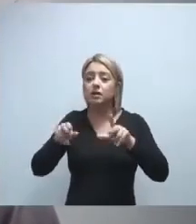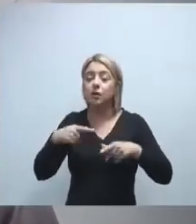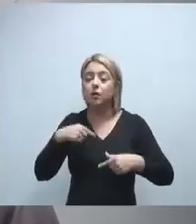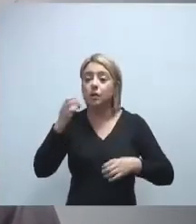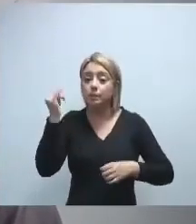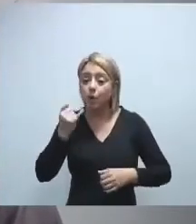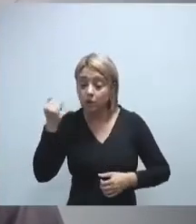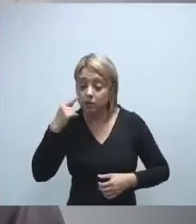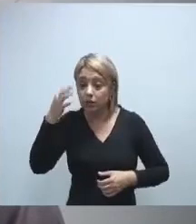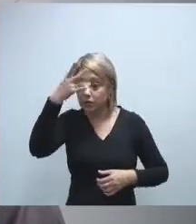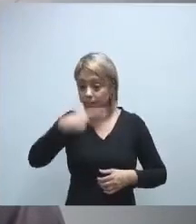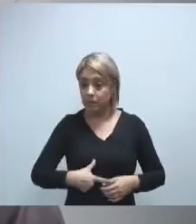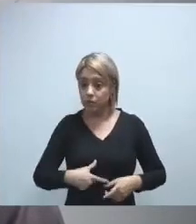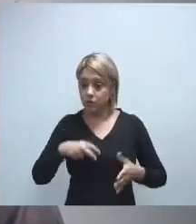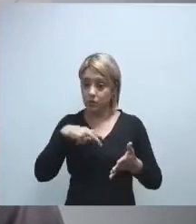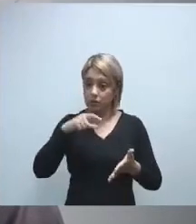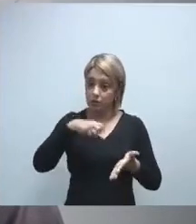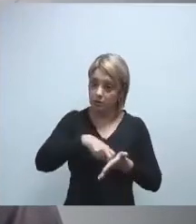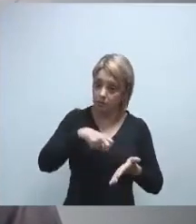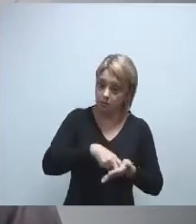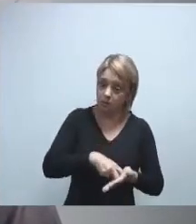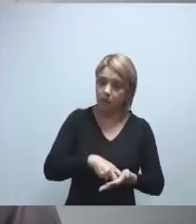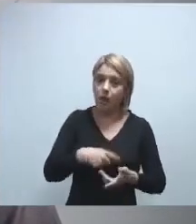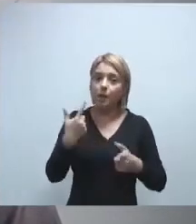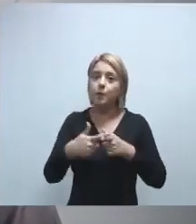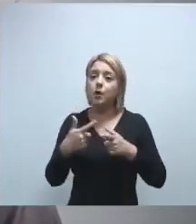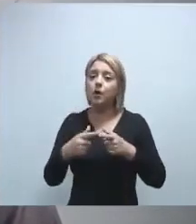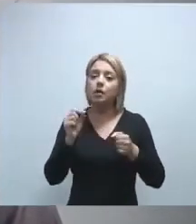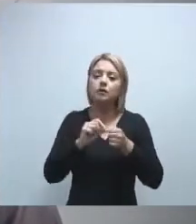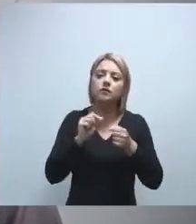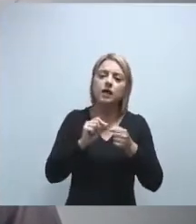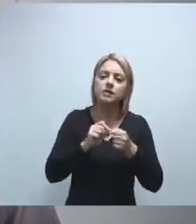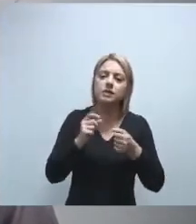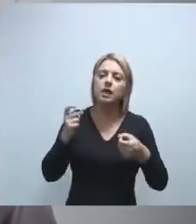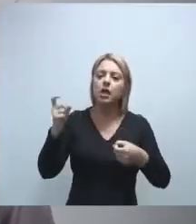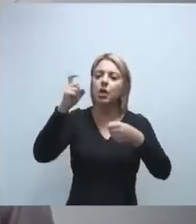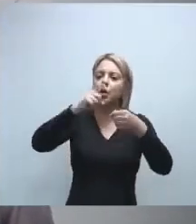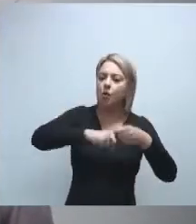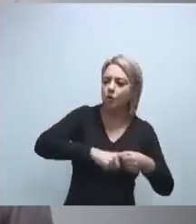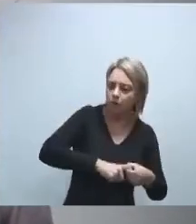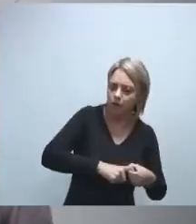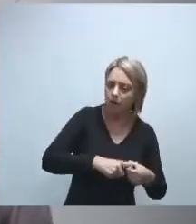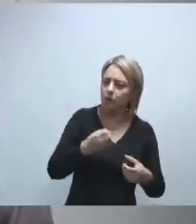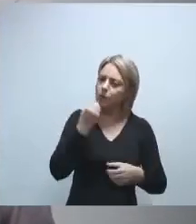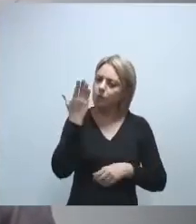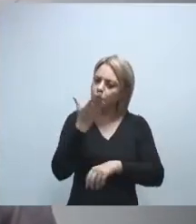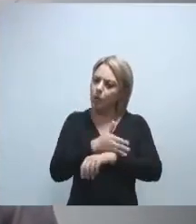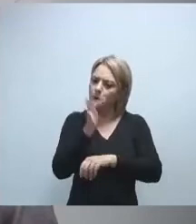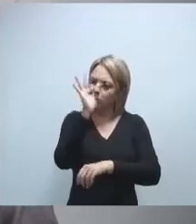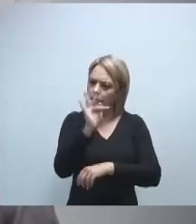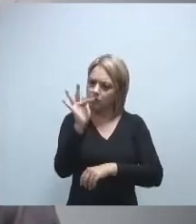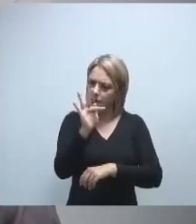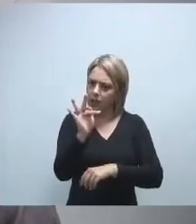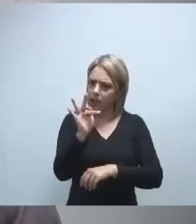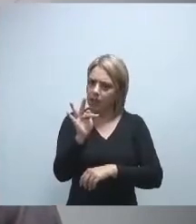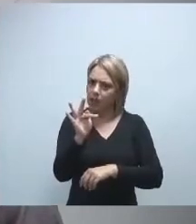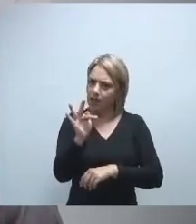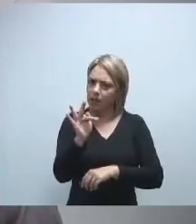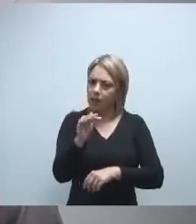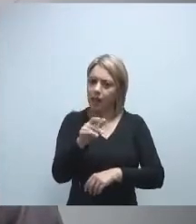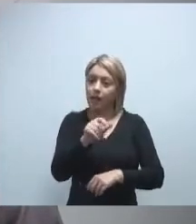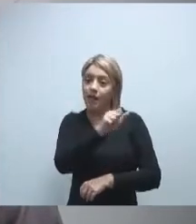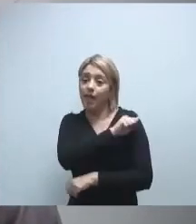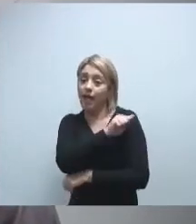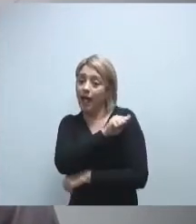pena por exemplo por que não não não fazer convênios com boas faculdades para que alunos do